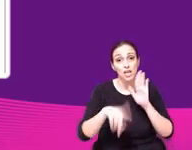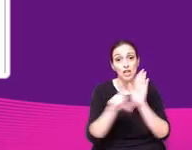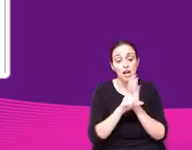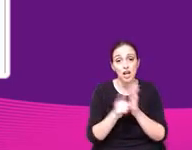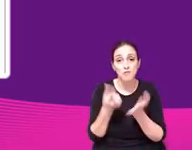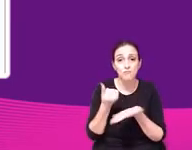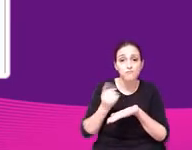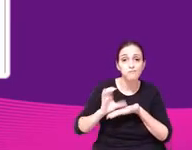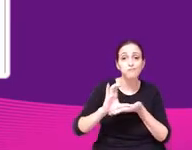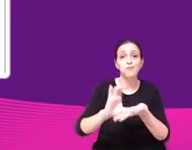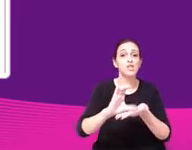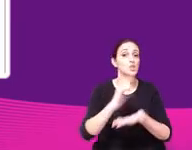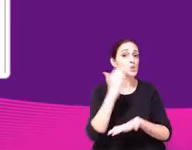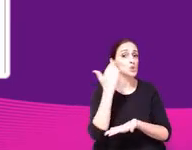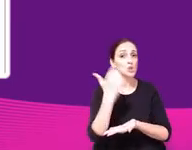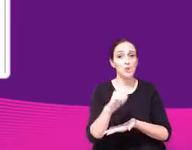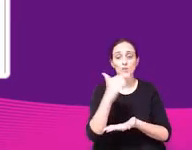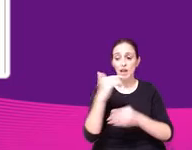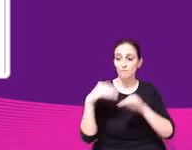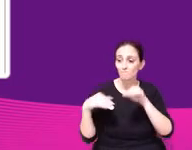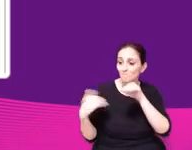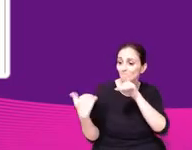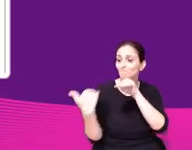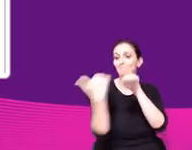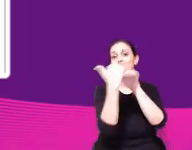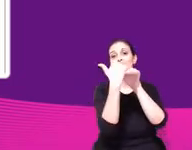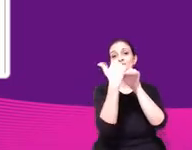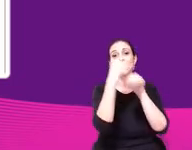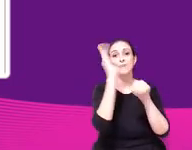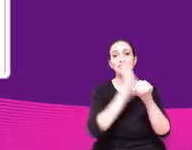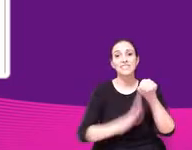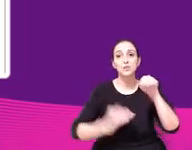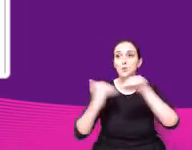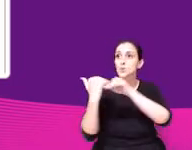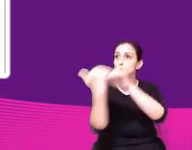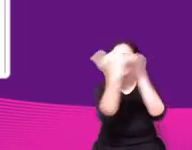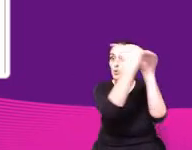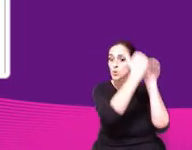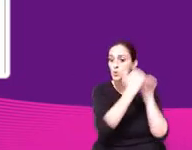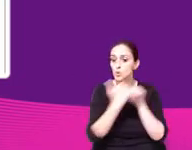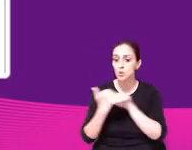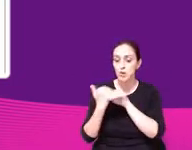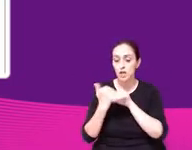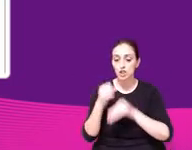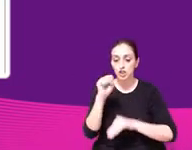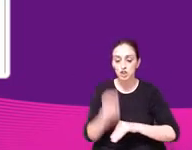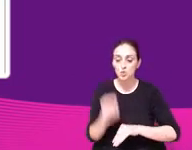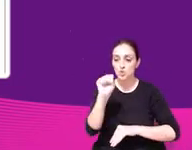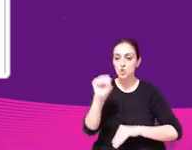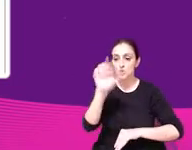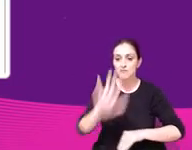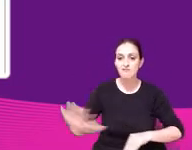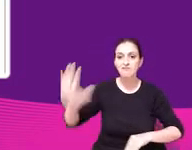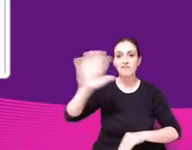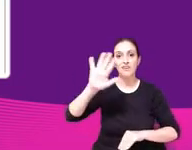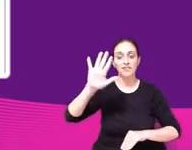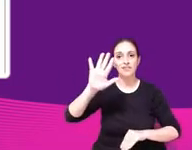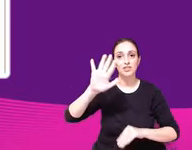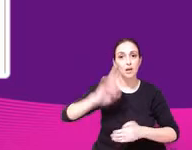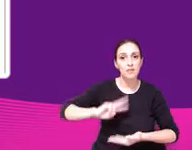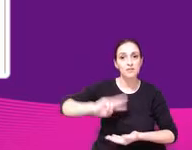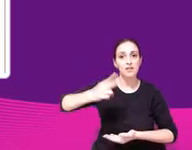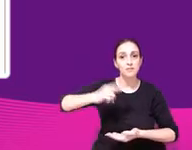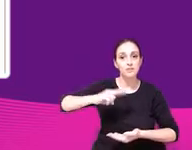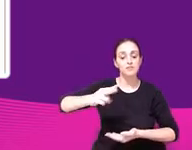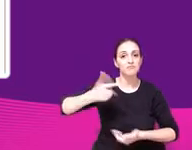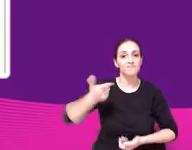nós não temos equidade no transplante no Brasil. Porque se eu moro na região sul, na região sudeste, e preciso de um transplante, vai demorar um pouco e eu vou